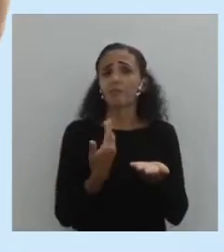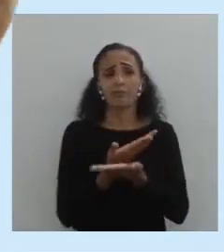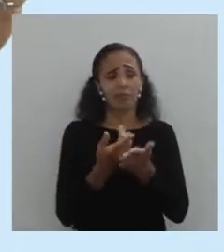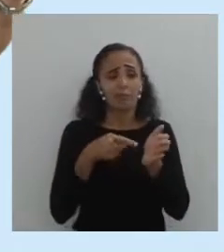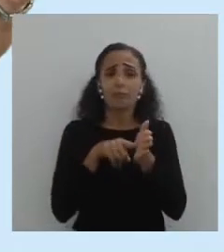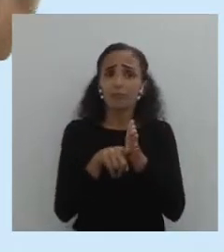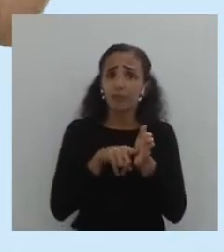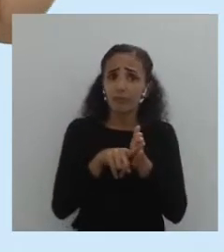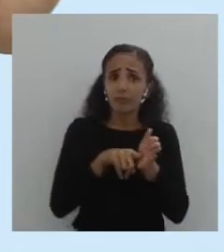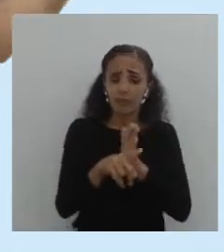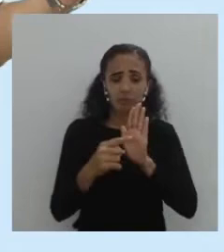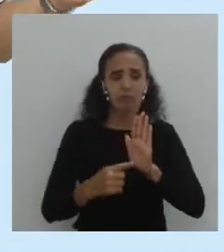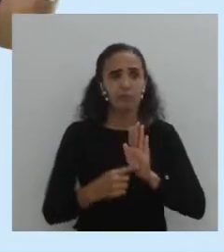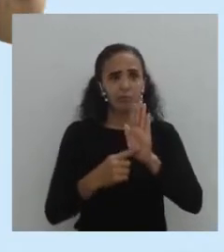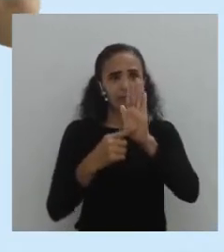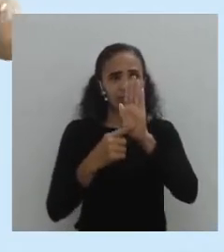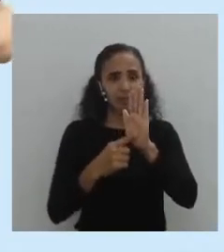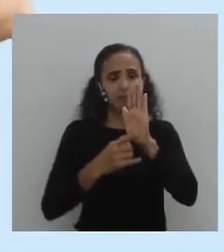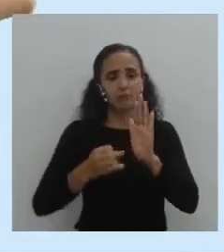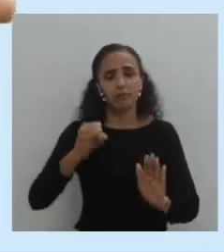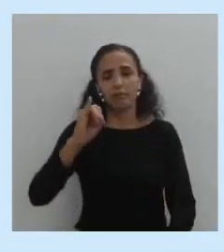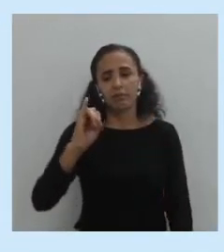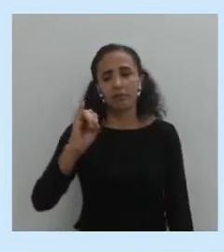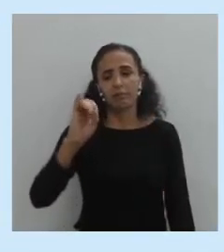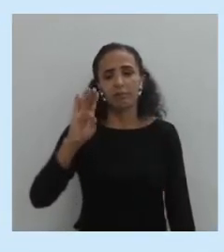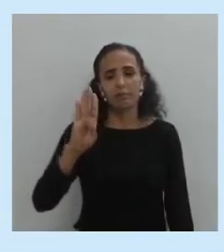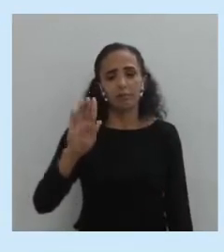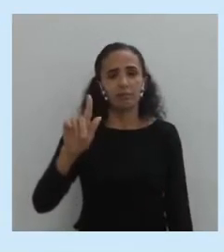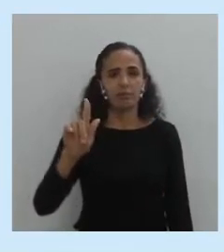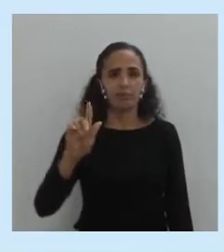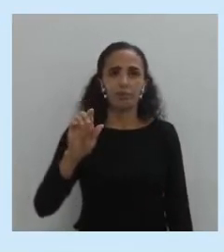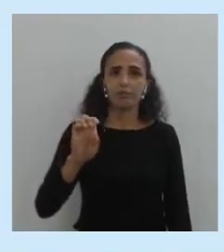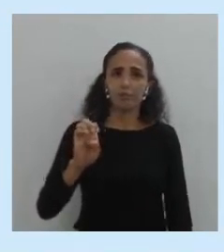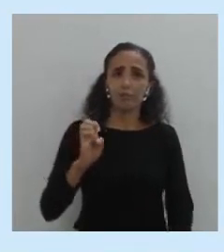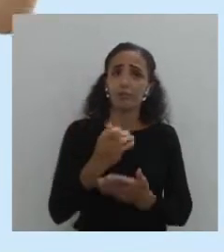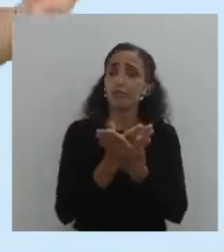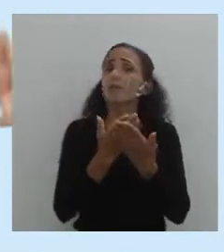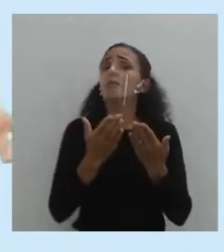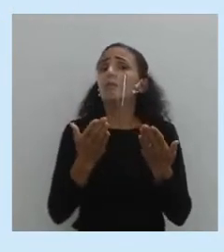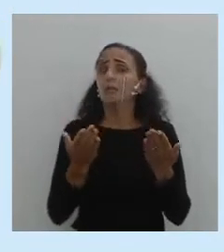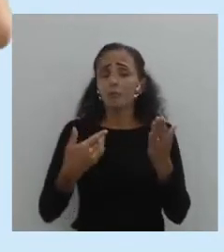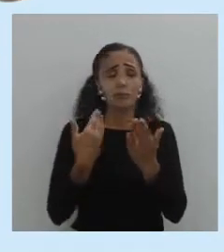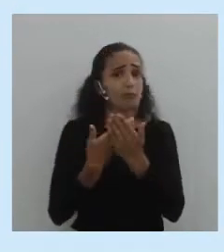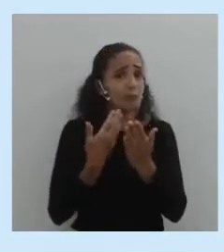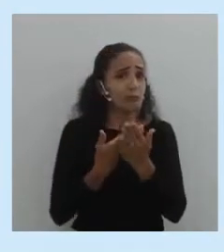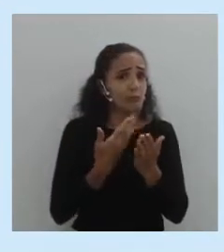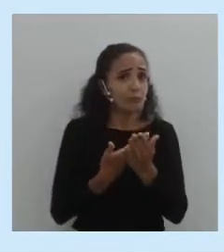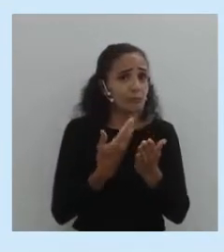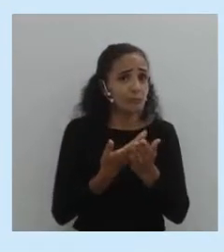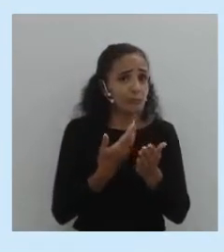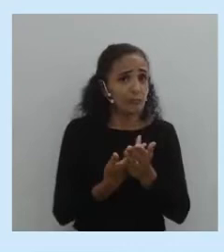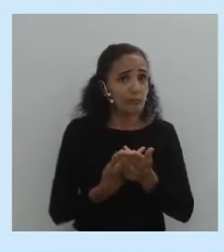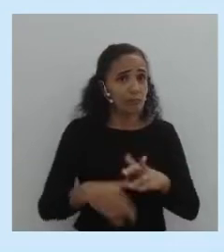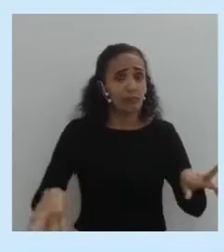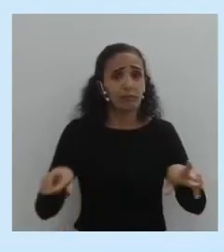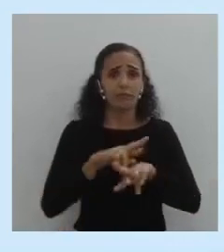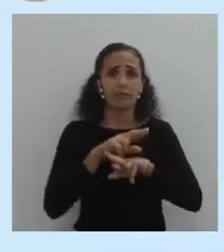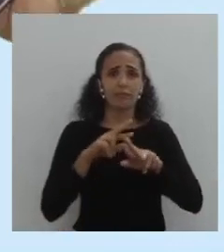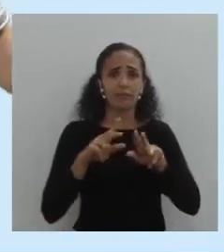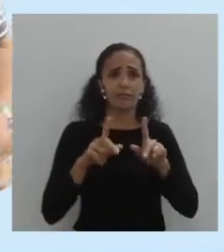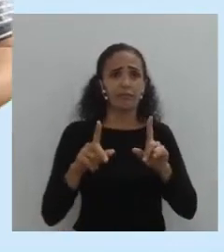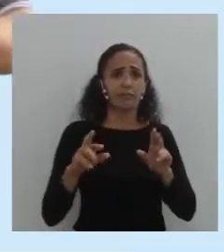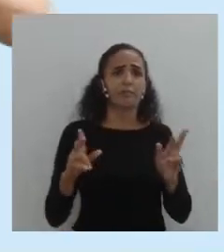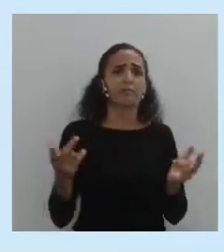O IBGE, que é o Instituto Brasileiro de Geografia e Estatística, fez aqui um estudo sobre as